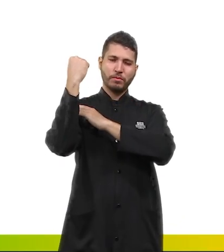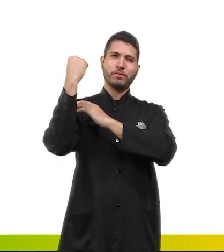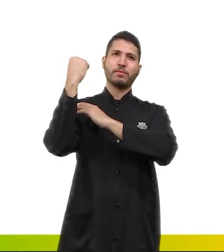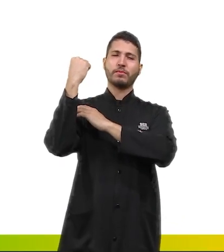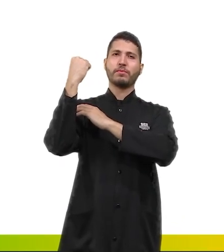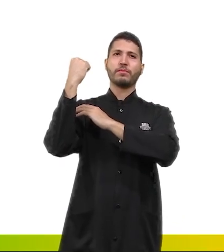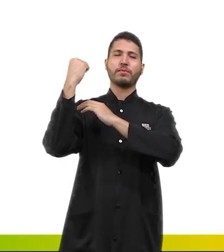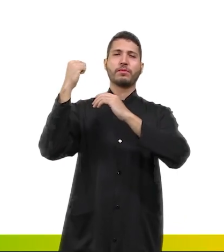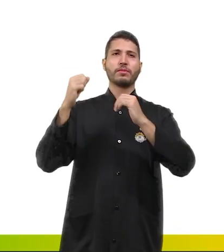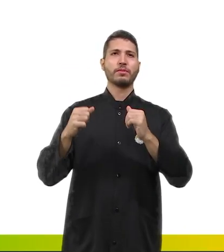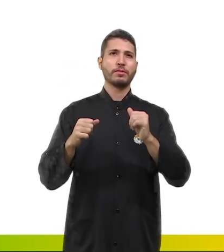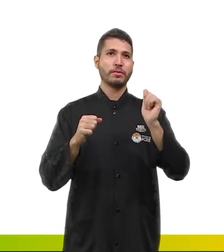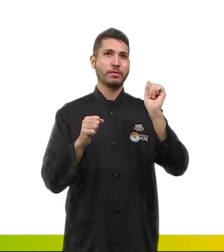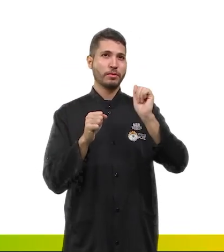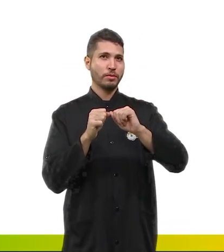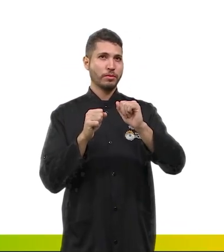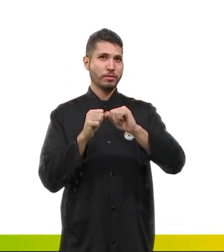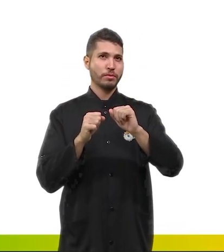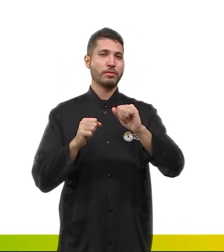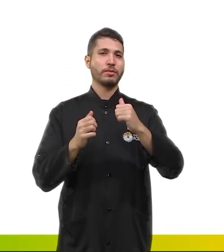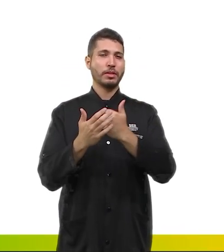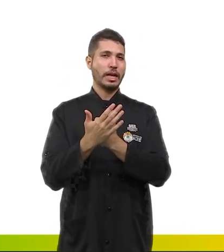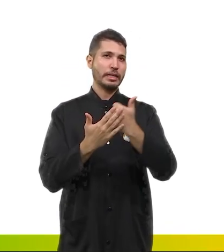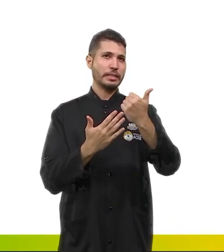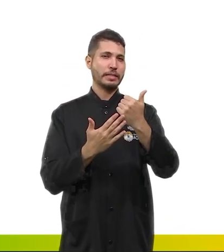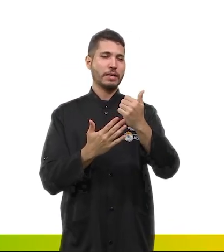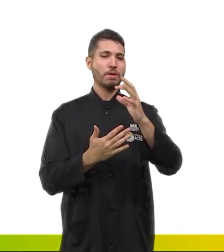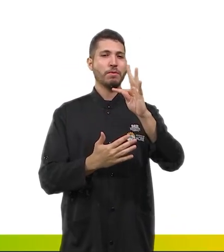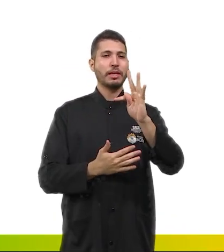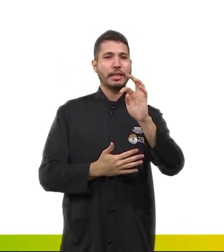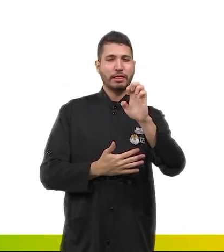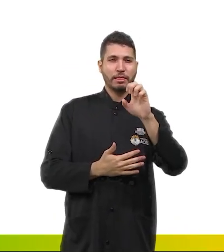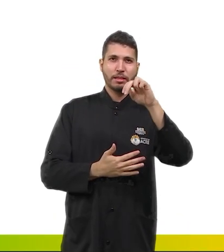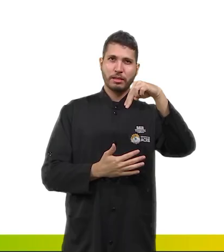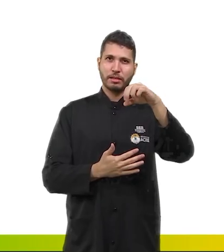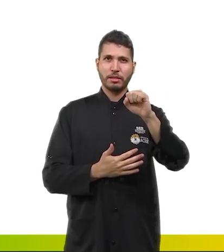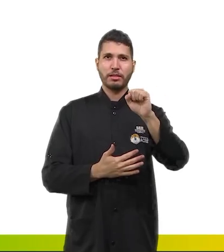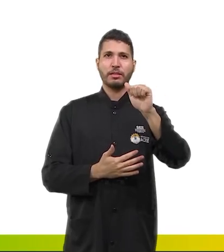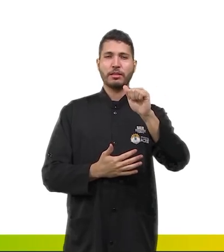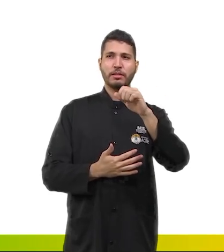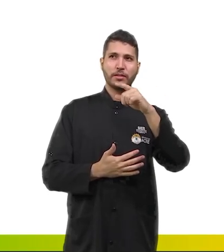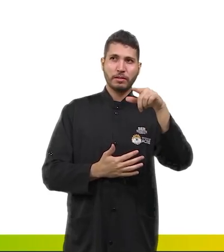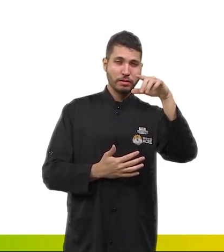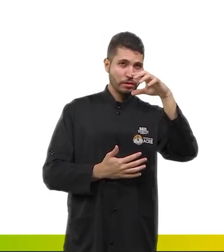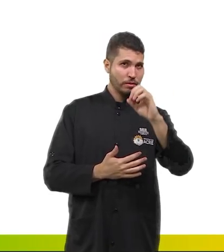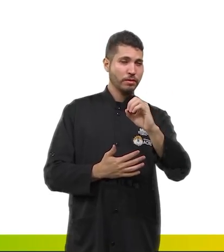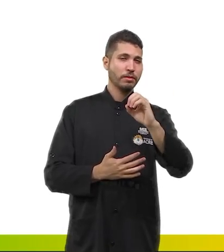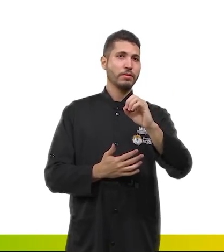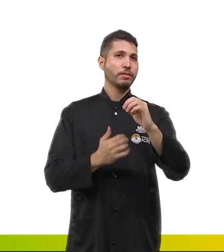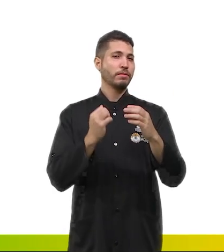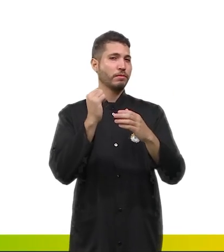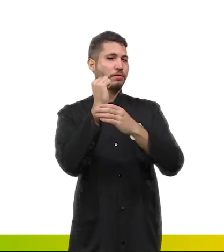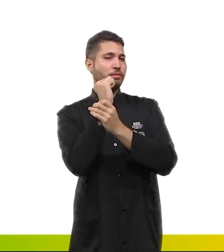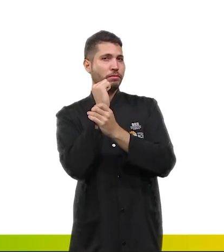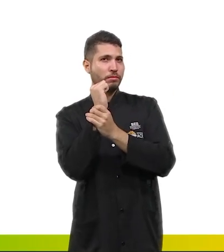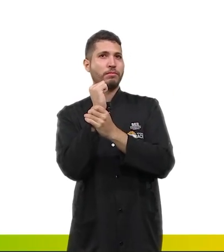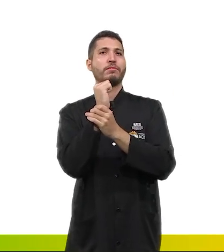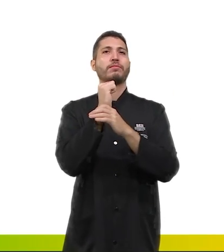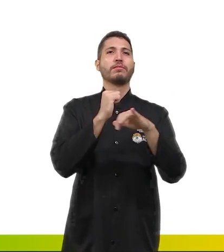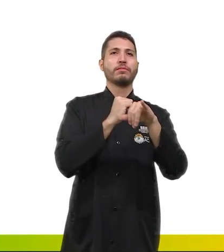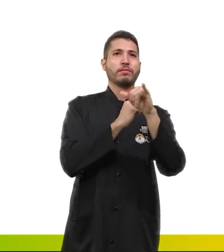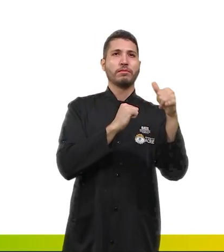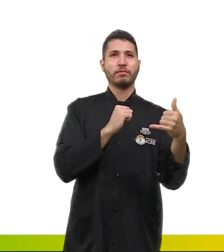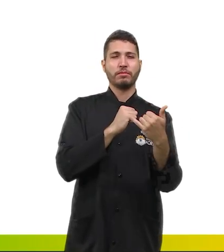a tensão e realizar a ação. Flexibilidade, essa capacidade de promover e aproveitar as